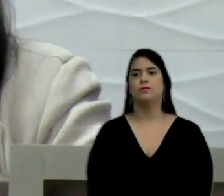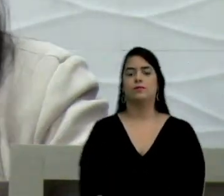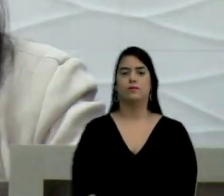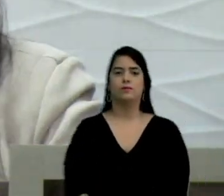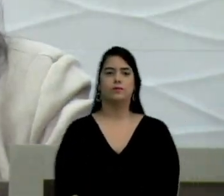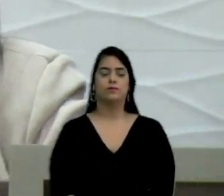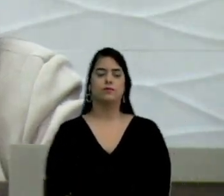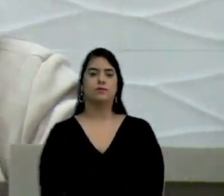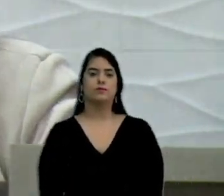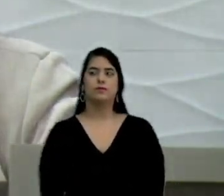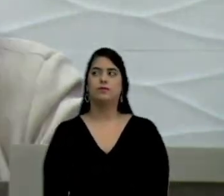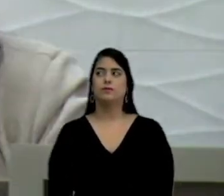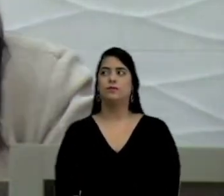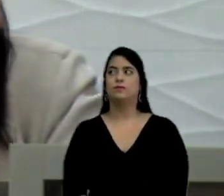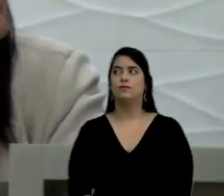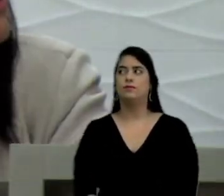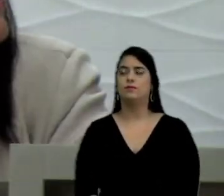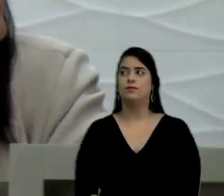Cícera